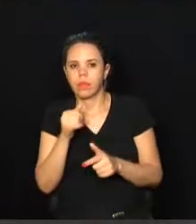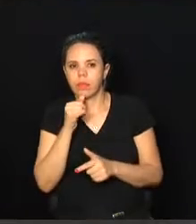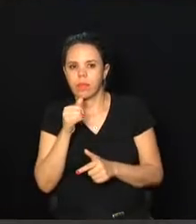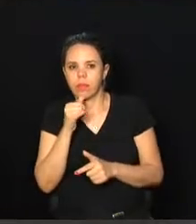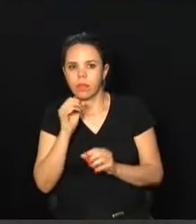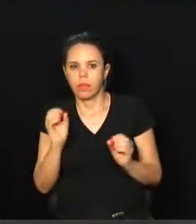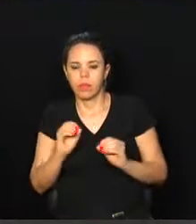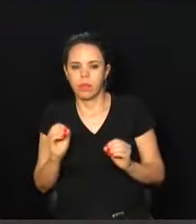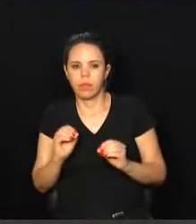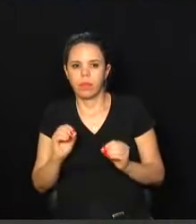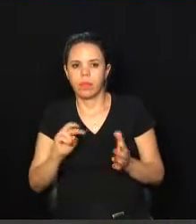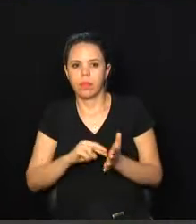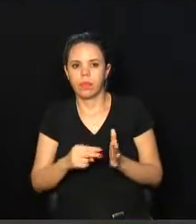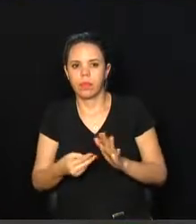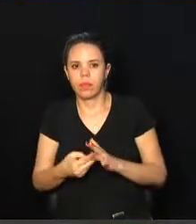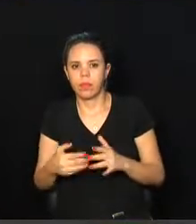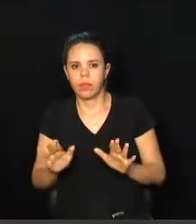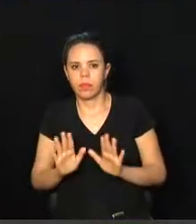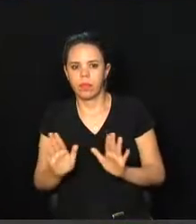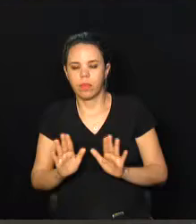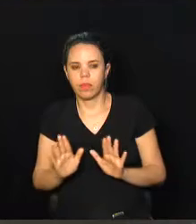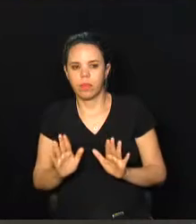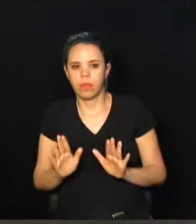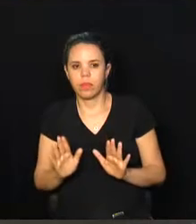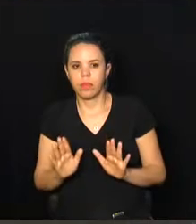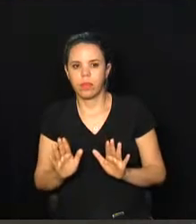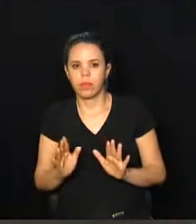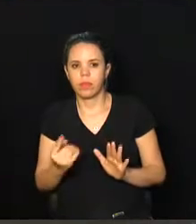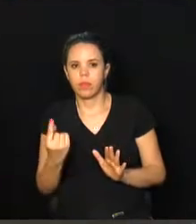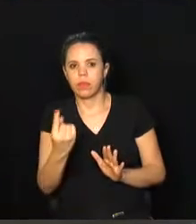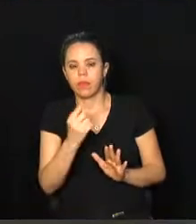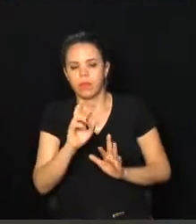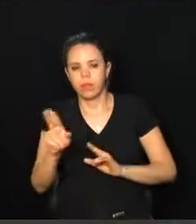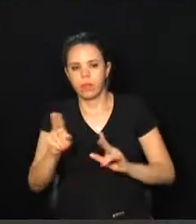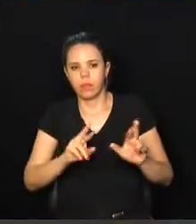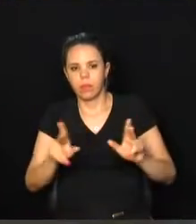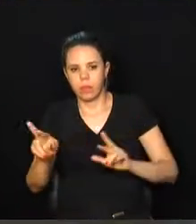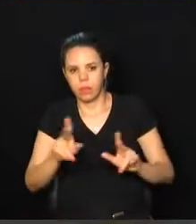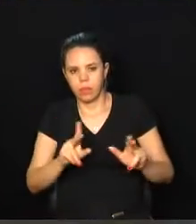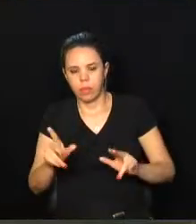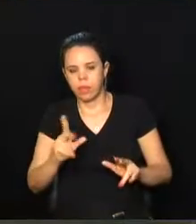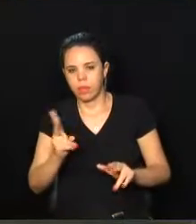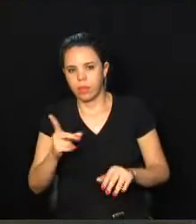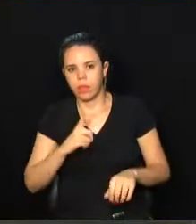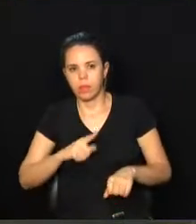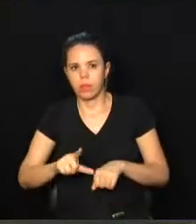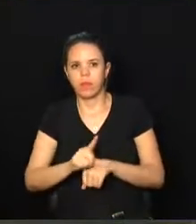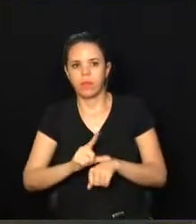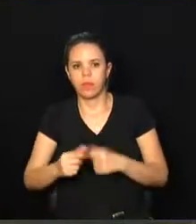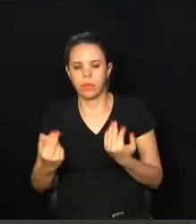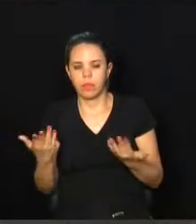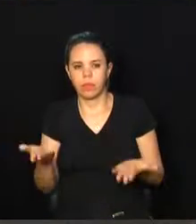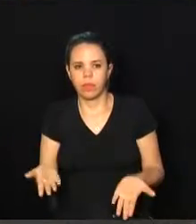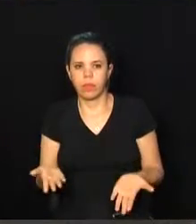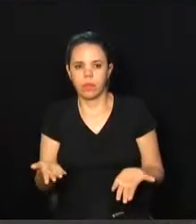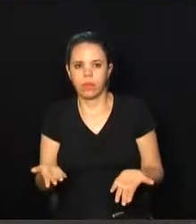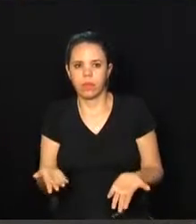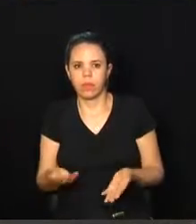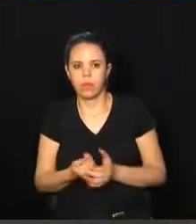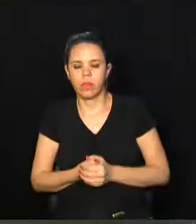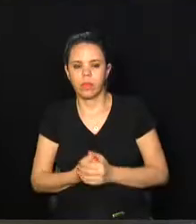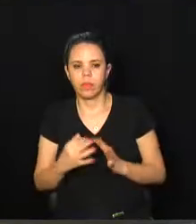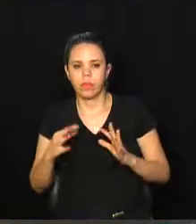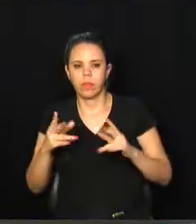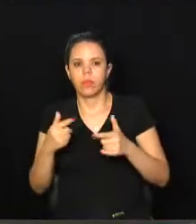de interpretações subjetivas. Sempre nós tivemos uma legislação assim. Daí, todos